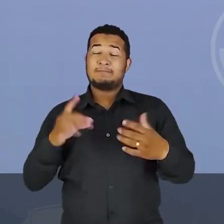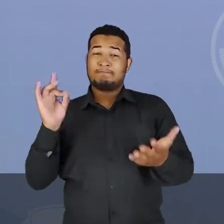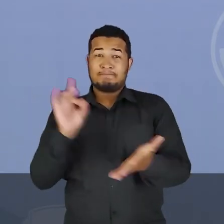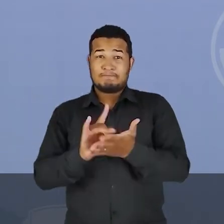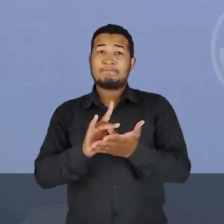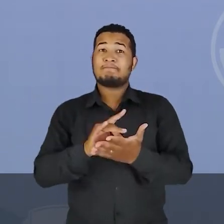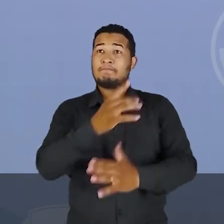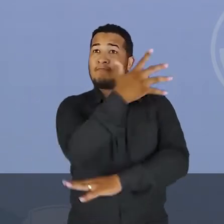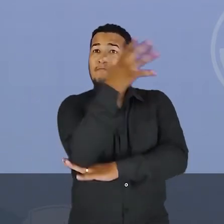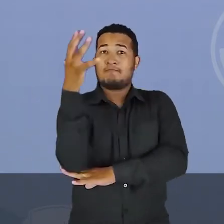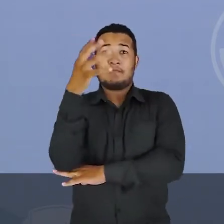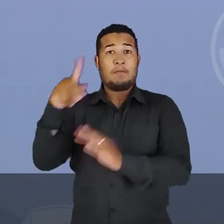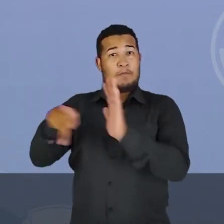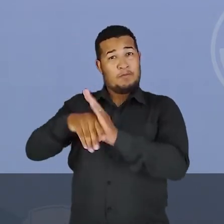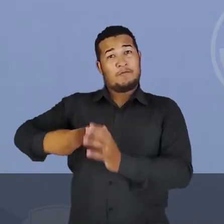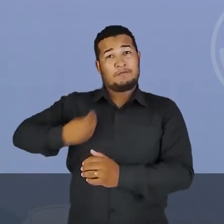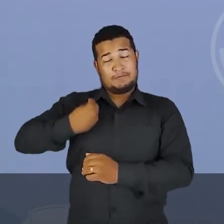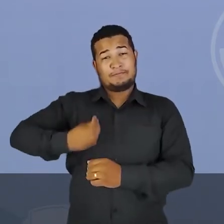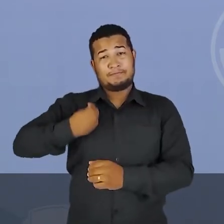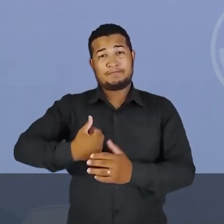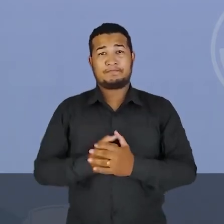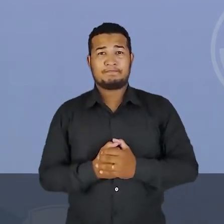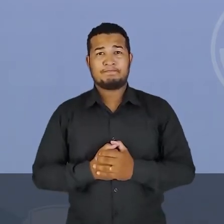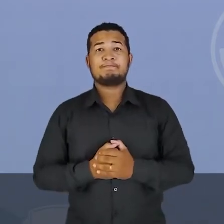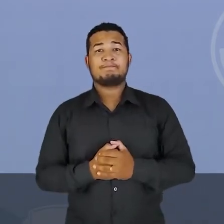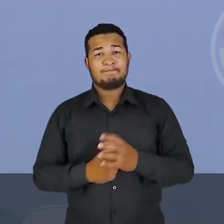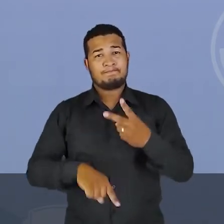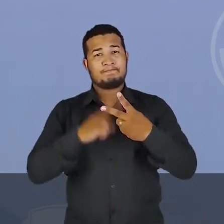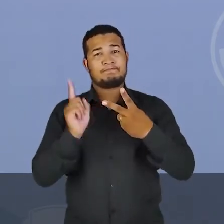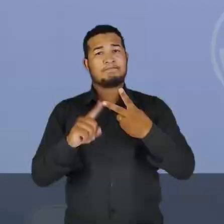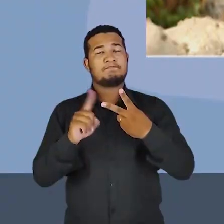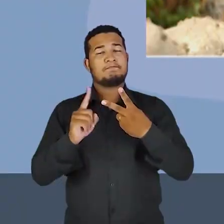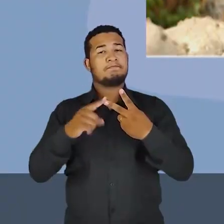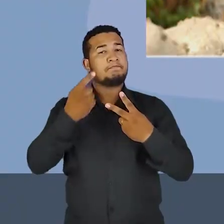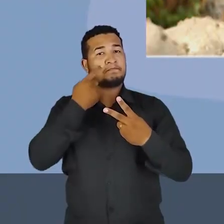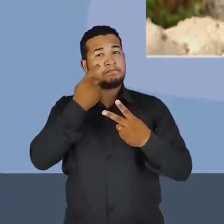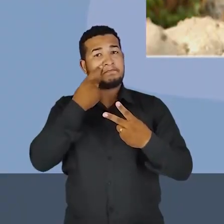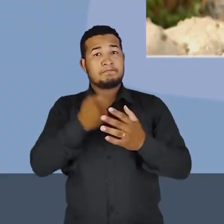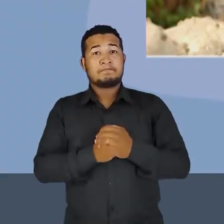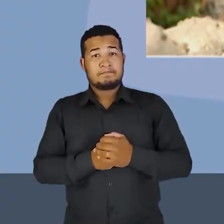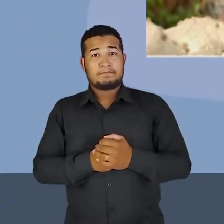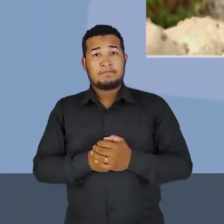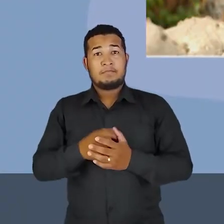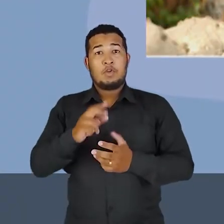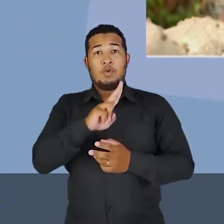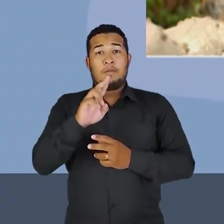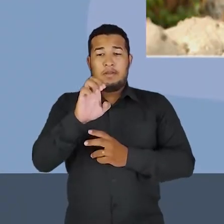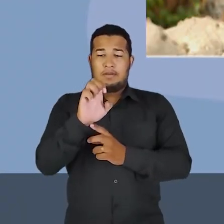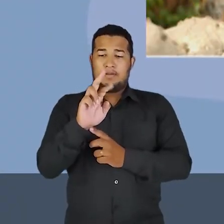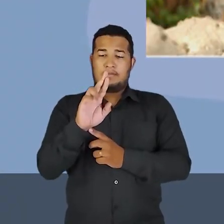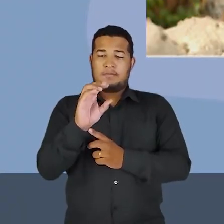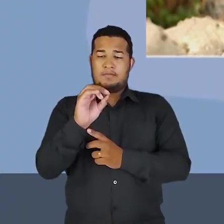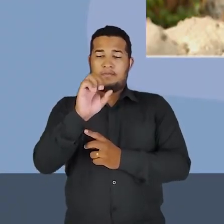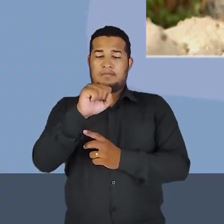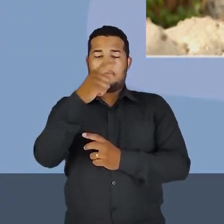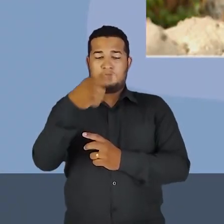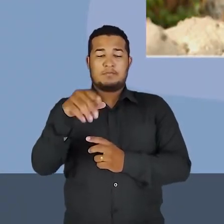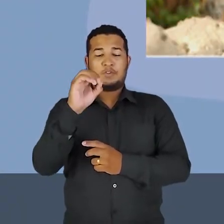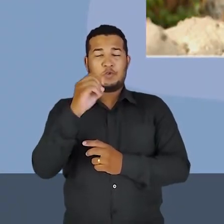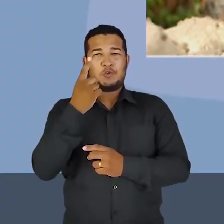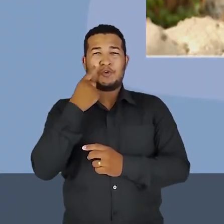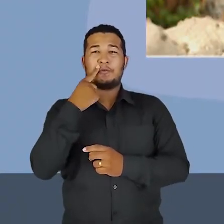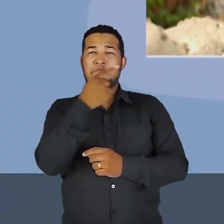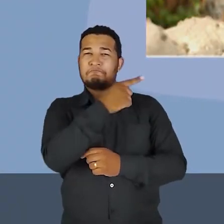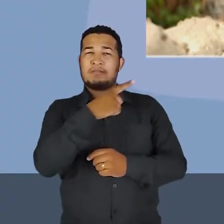Mata Atlântica para sobreviver, certo? Segundo aspecto, vamos analisar ali, nós temos a erosão do solo. Olha a imagem aí e